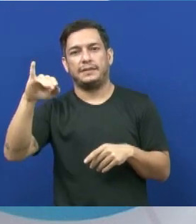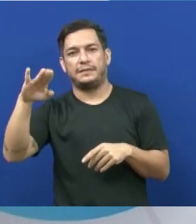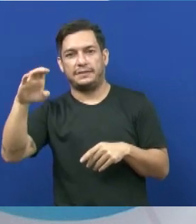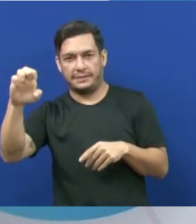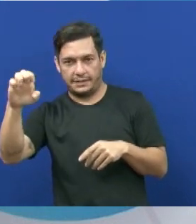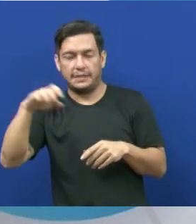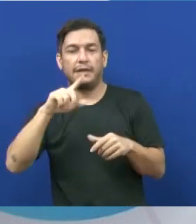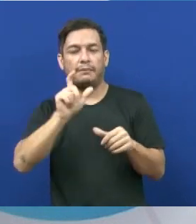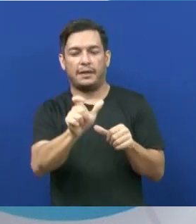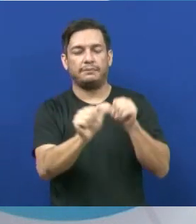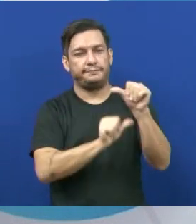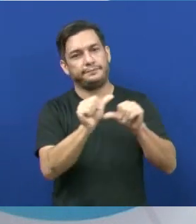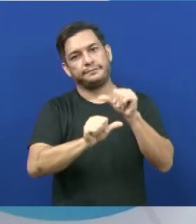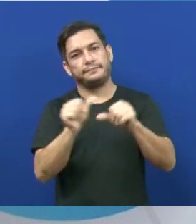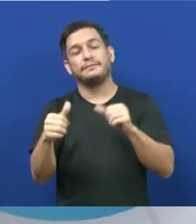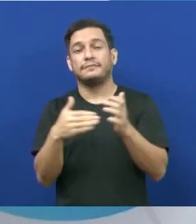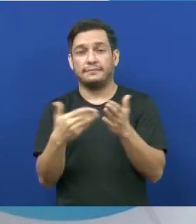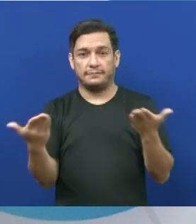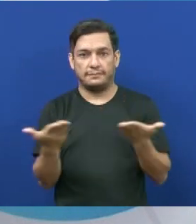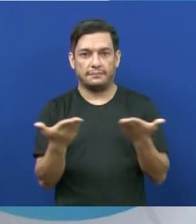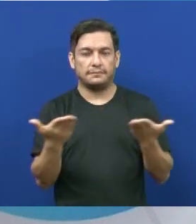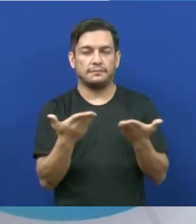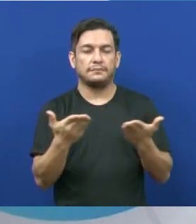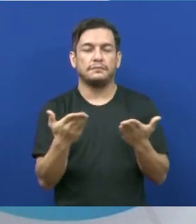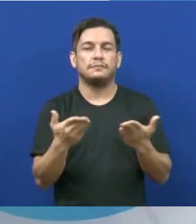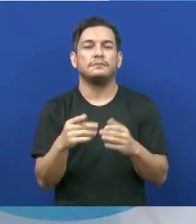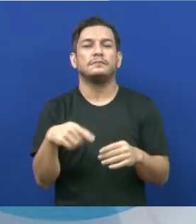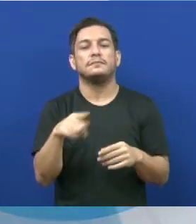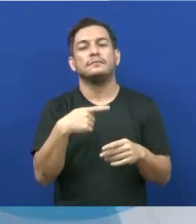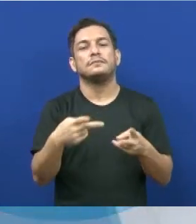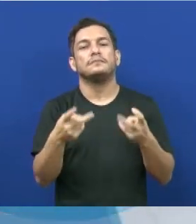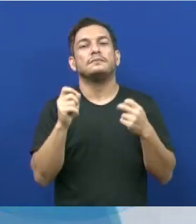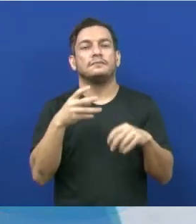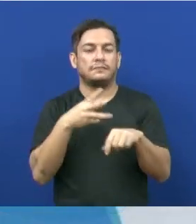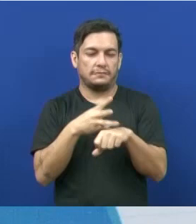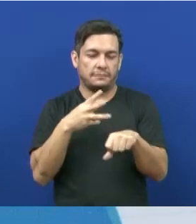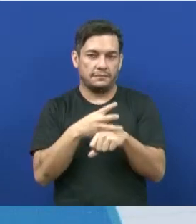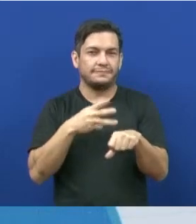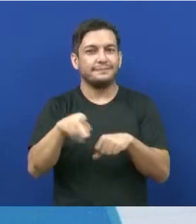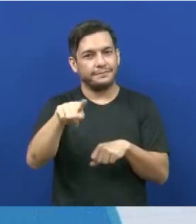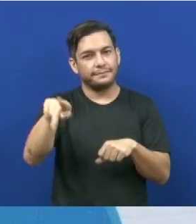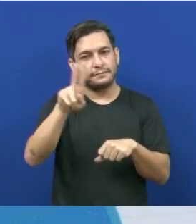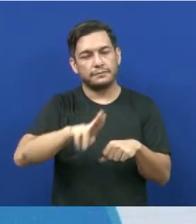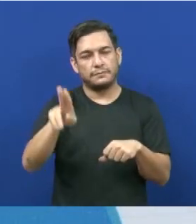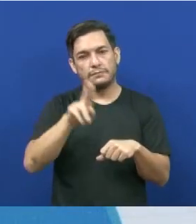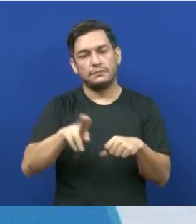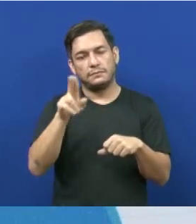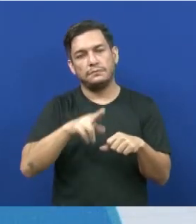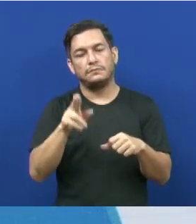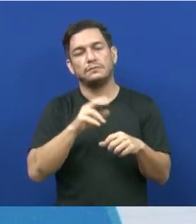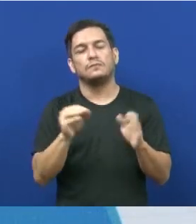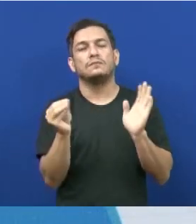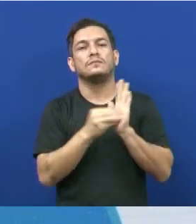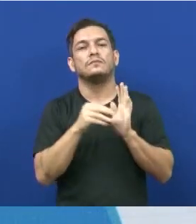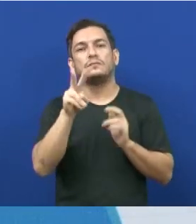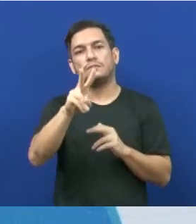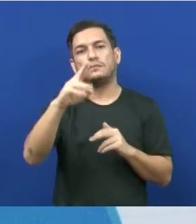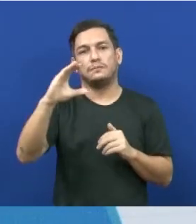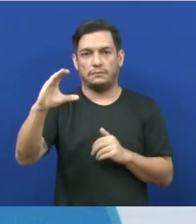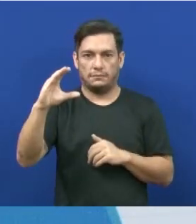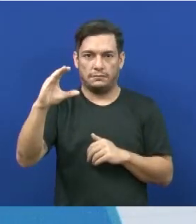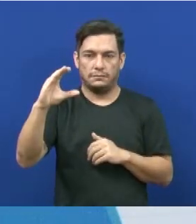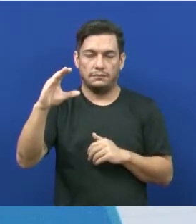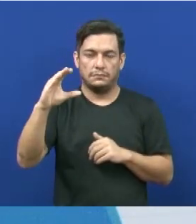essa palavra veio mudando até os dias de hoje podemos perceber que no whatsapp que vocês usam no dia-a-dia vocês colocam